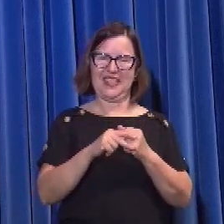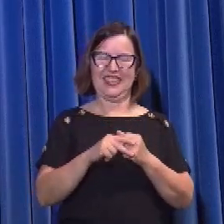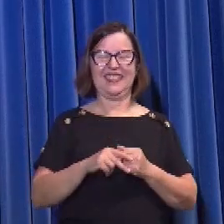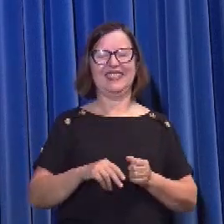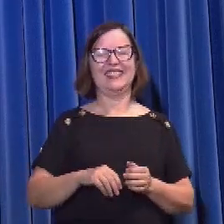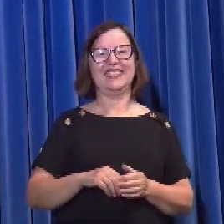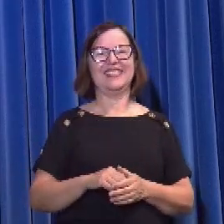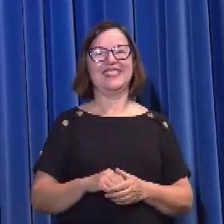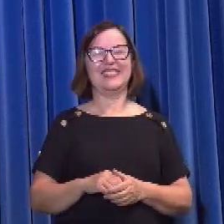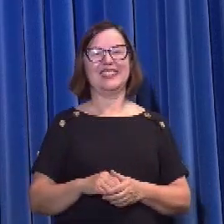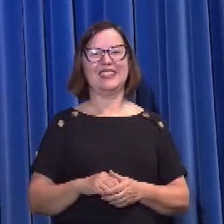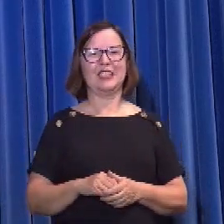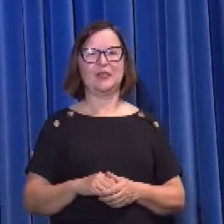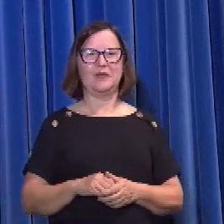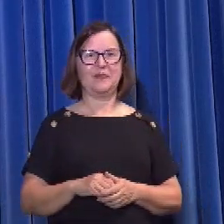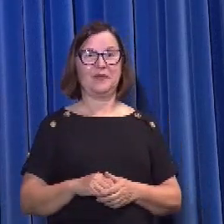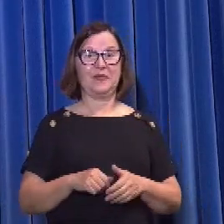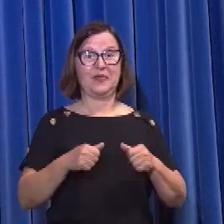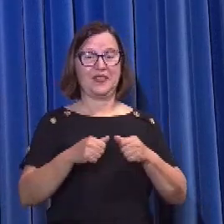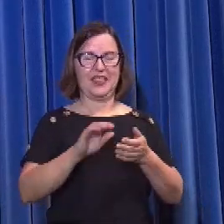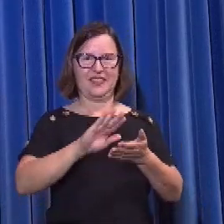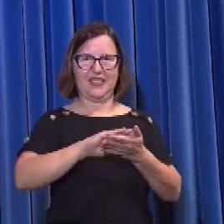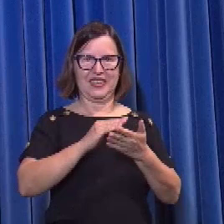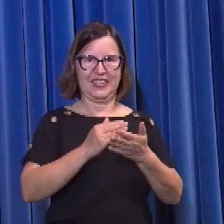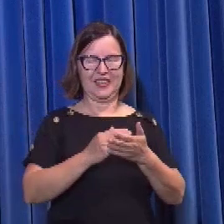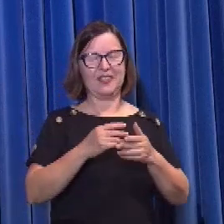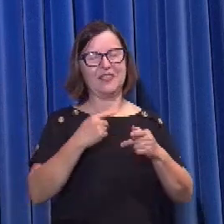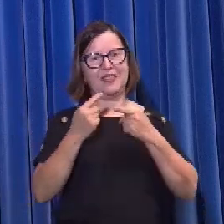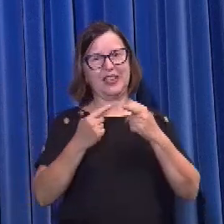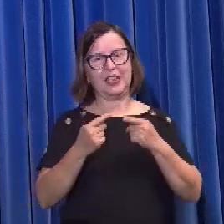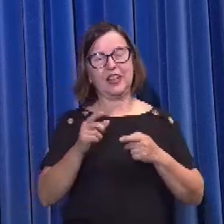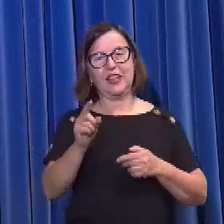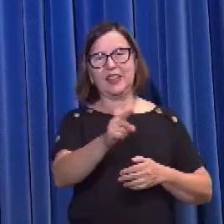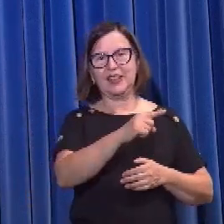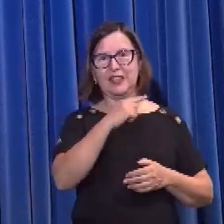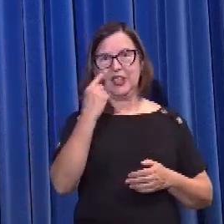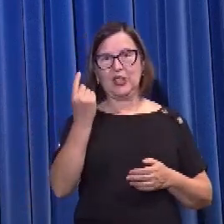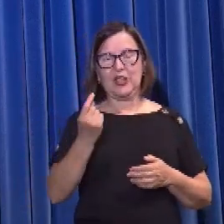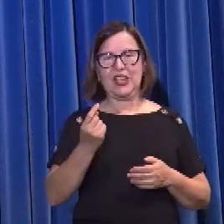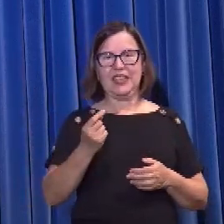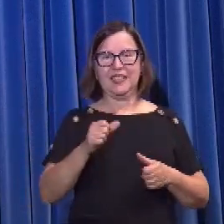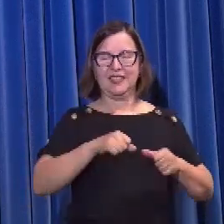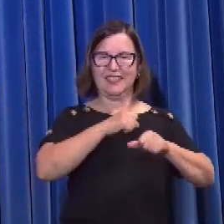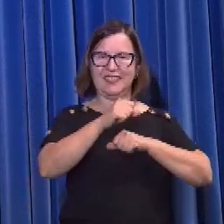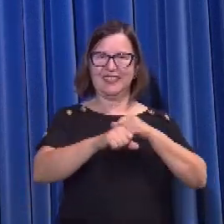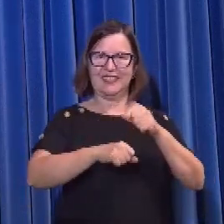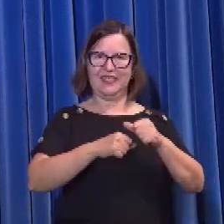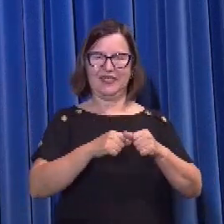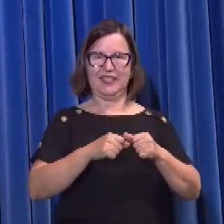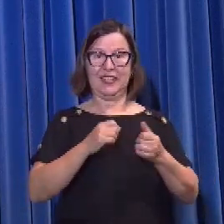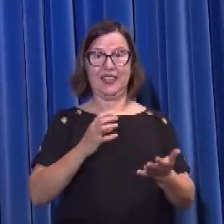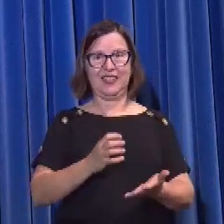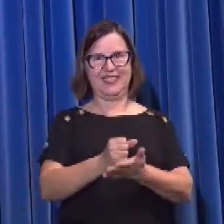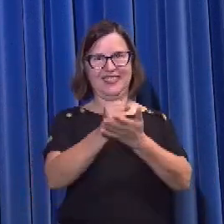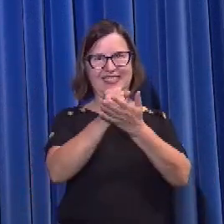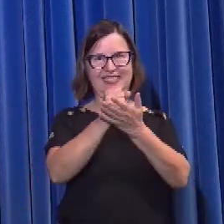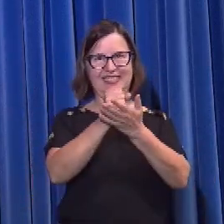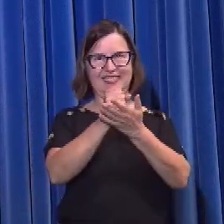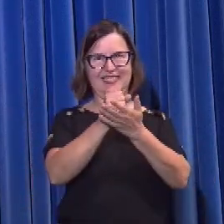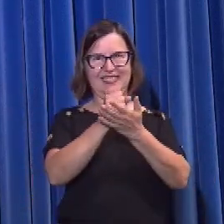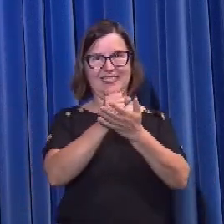NVT. Essa versão diz exatamente isso. Nós somos restaurados,